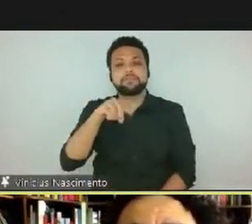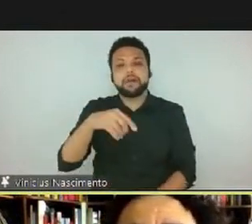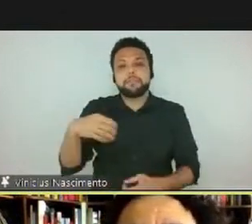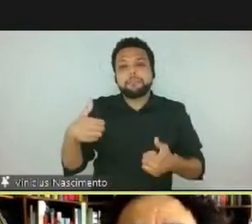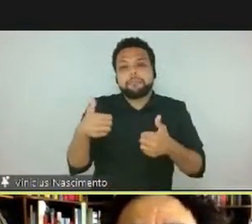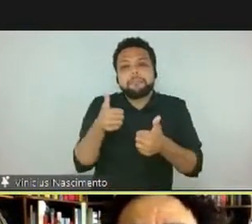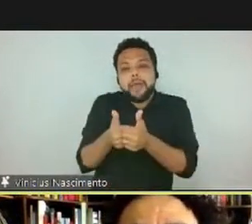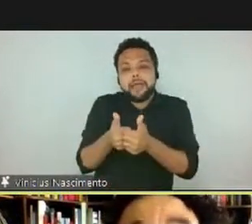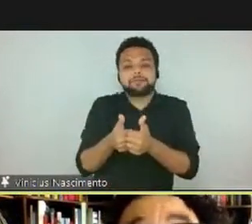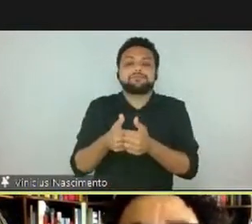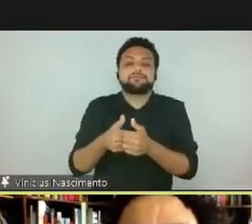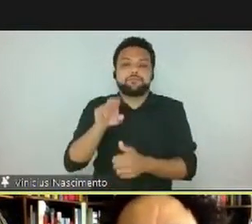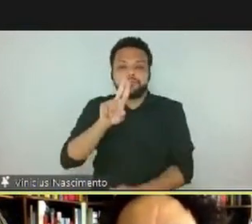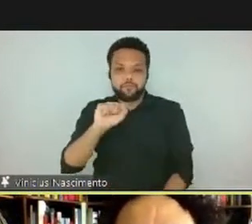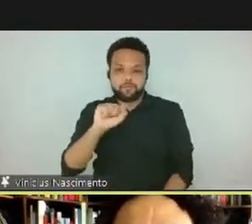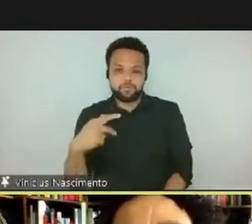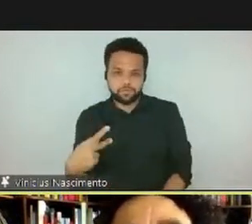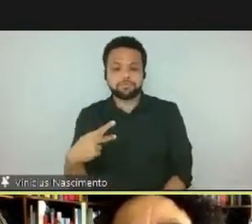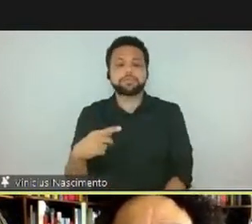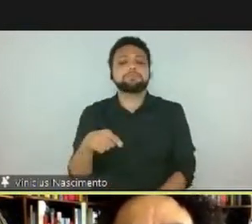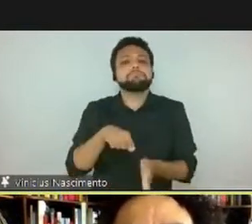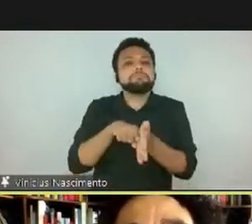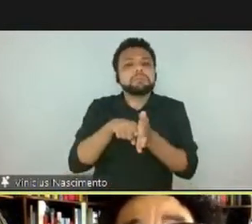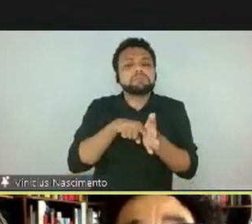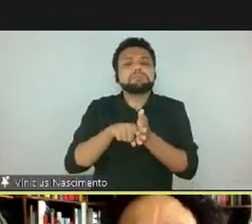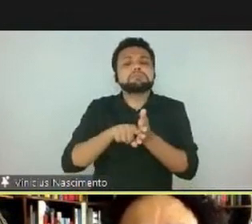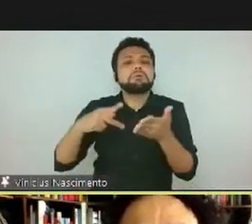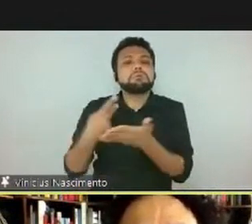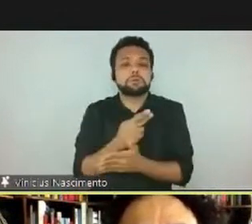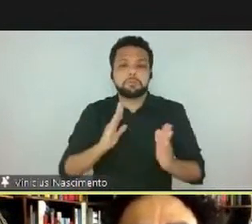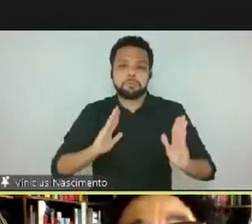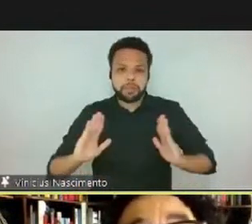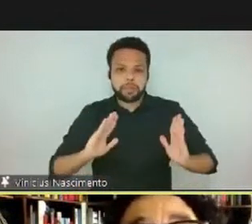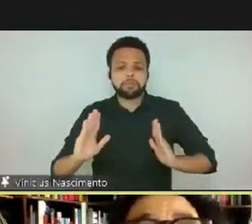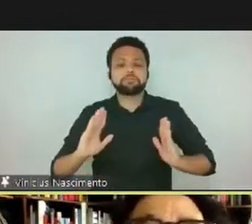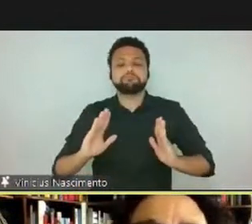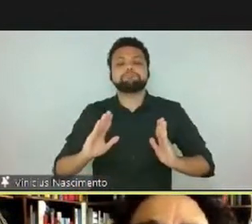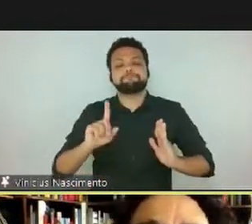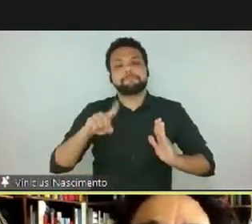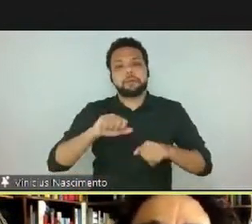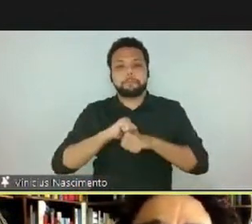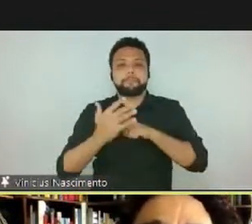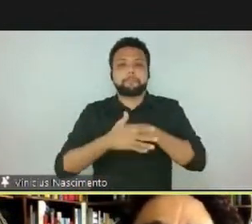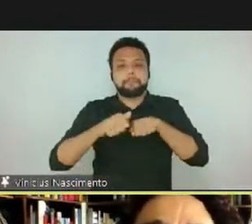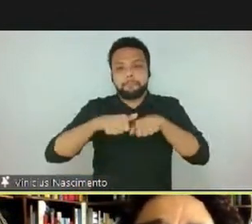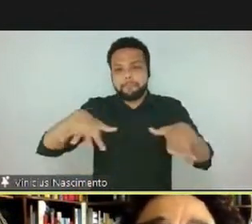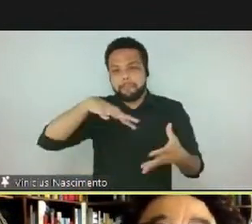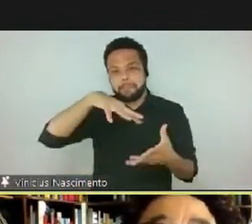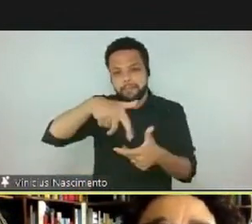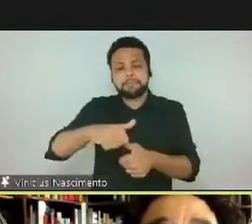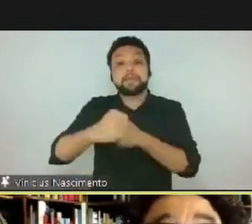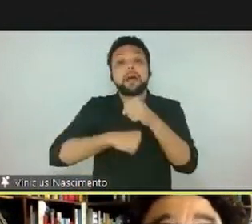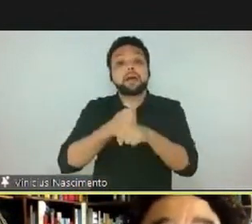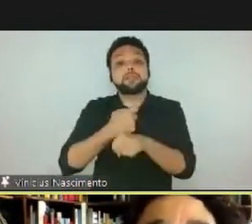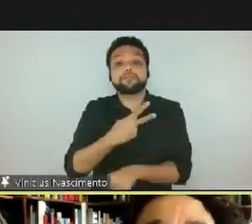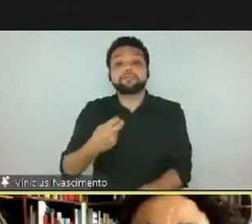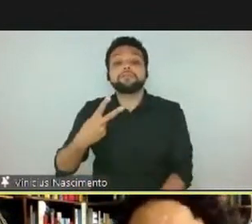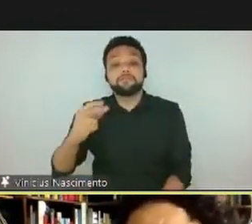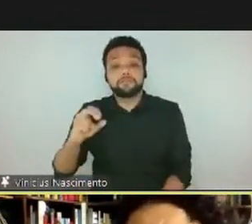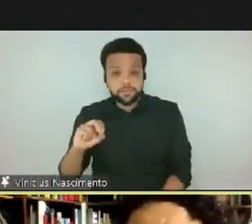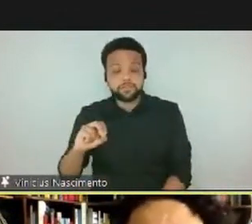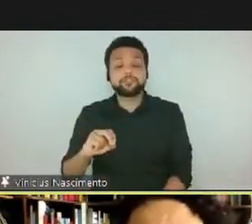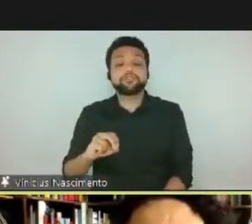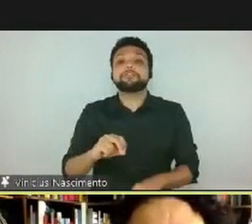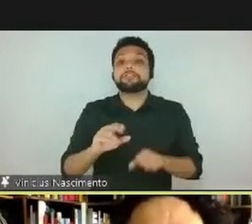essa pesquisa foi realizada durante a pandemia, no ano de 2020, com base em desenhos e narrativas de crianças de 4